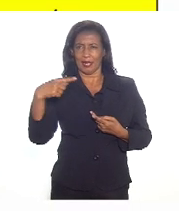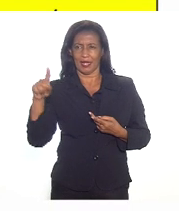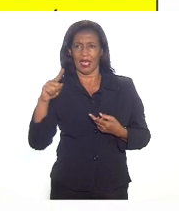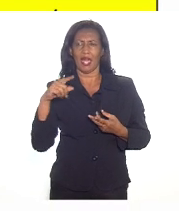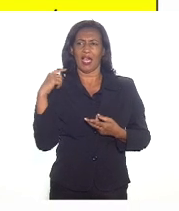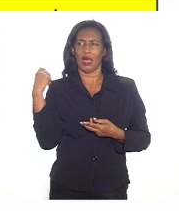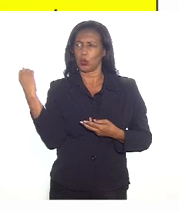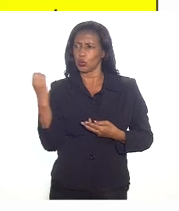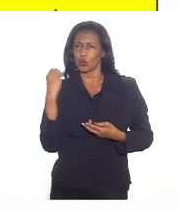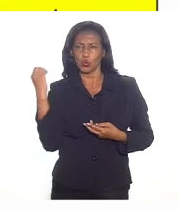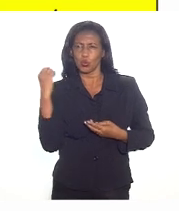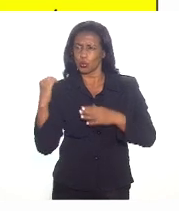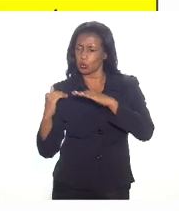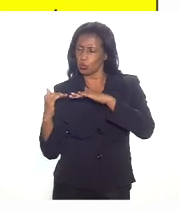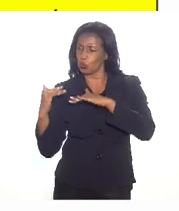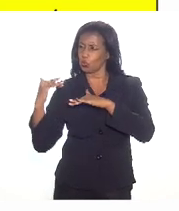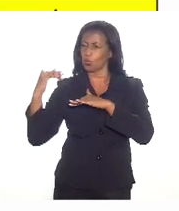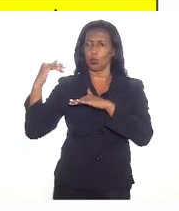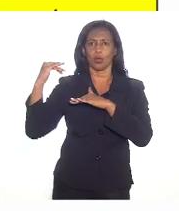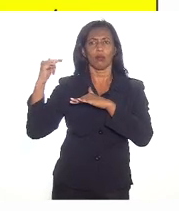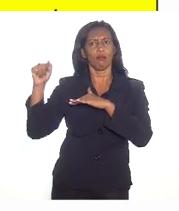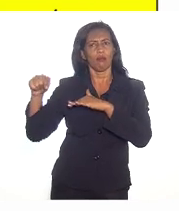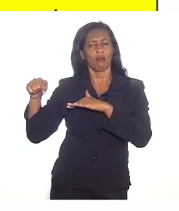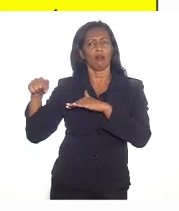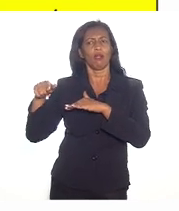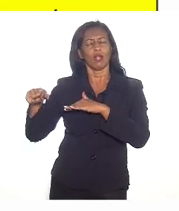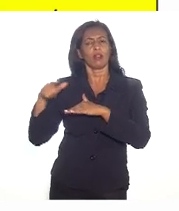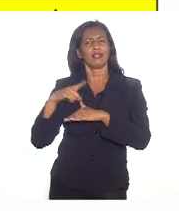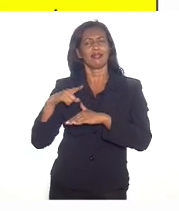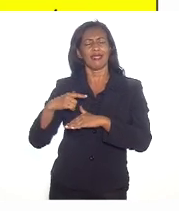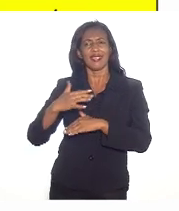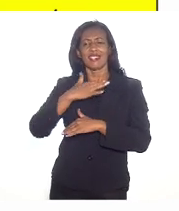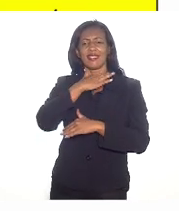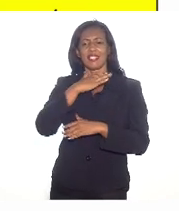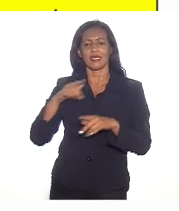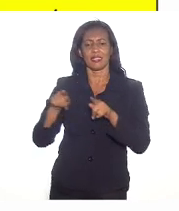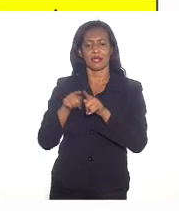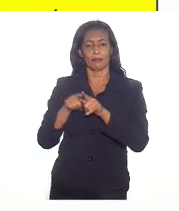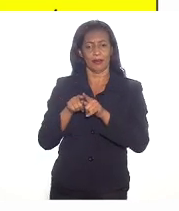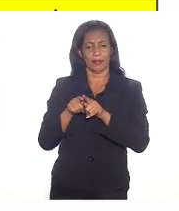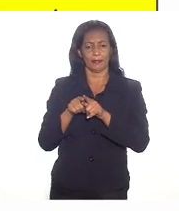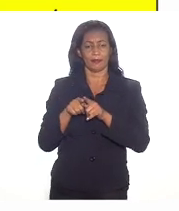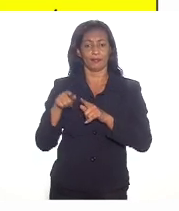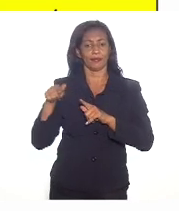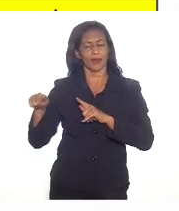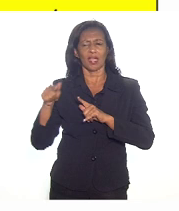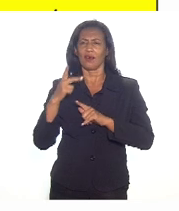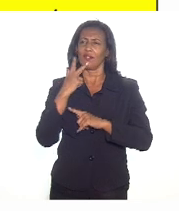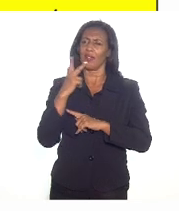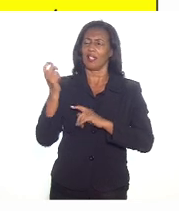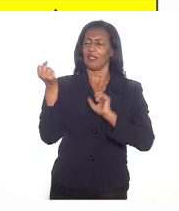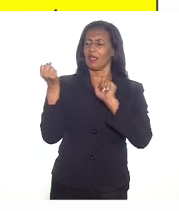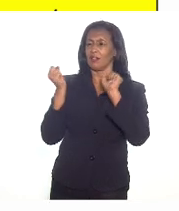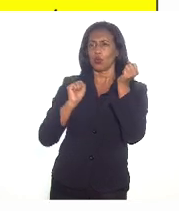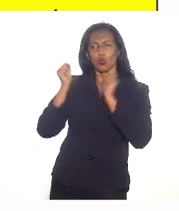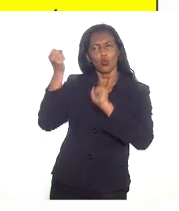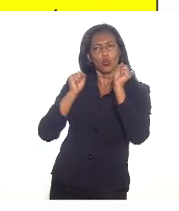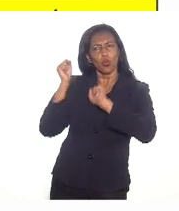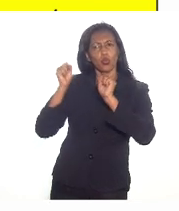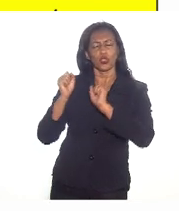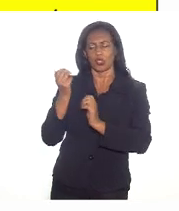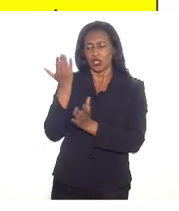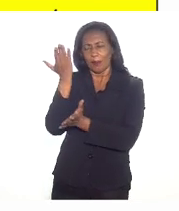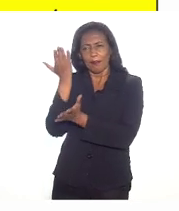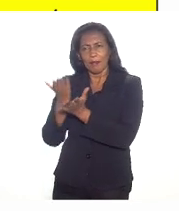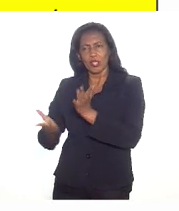crise específica. E por que, que eu boto a indústria de transformação? Porque houve uma época que se dizia que a indústria tinha perdido relevância. E agora está